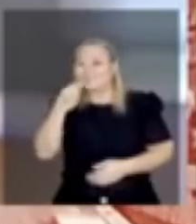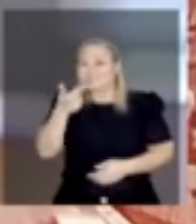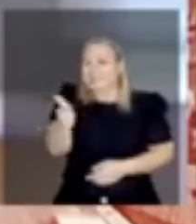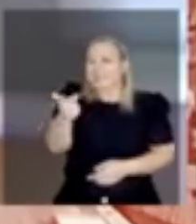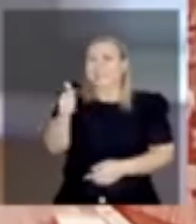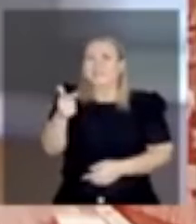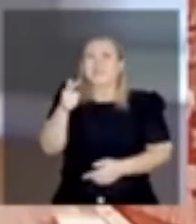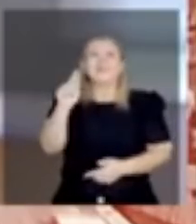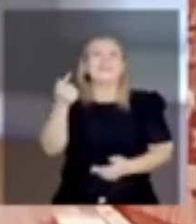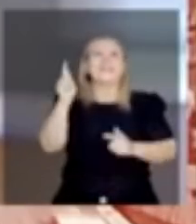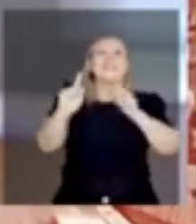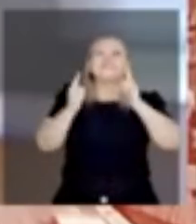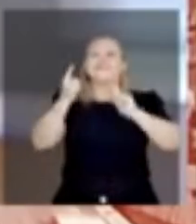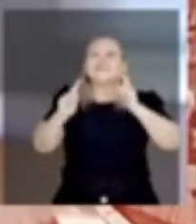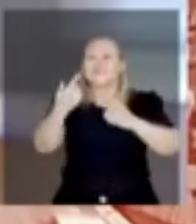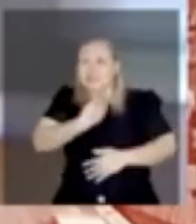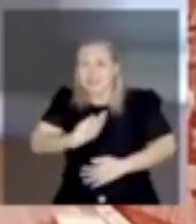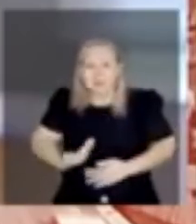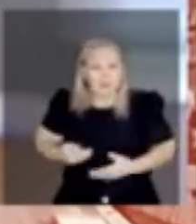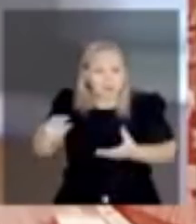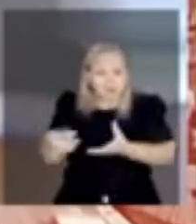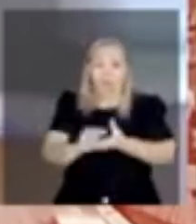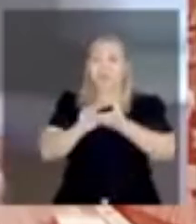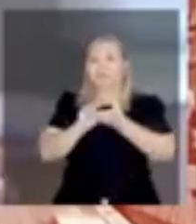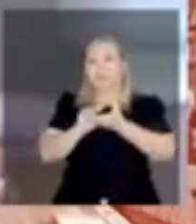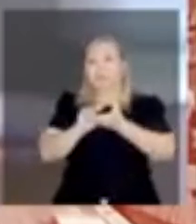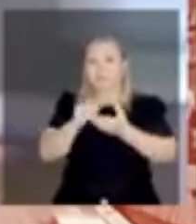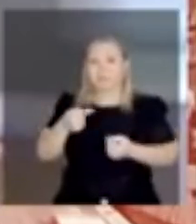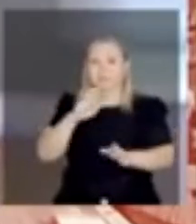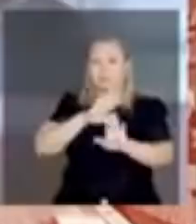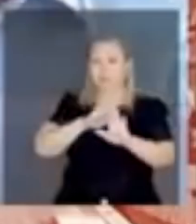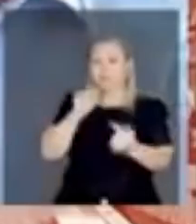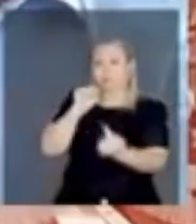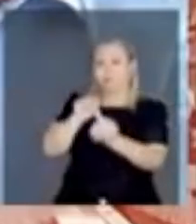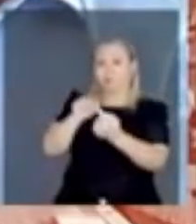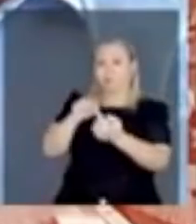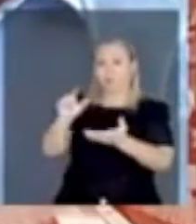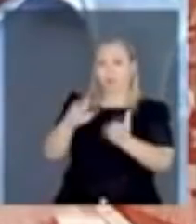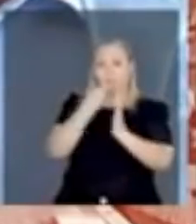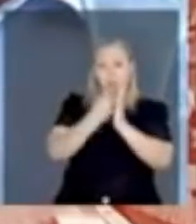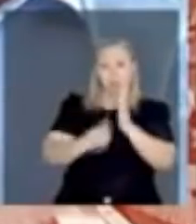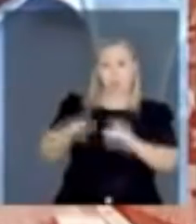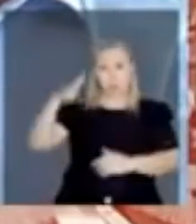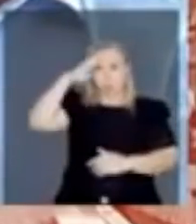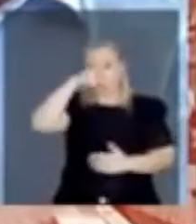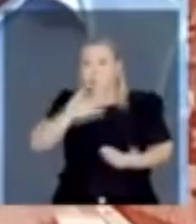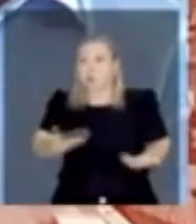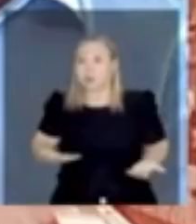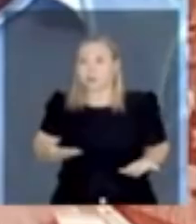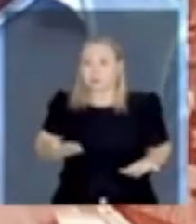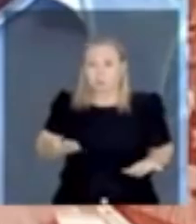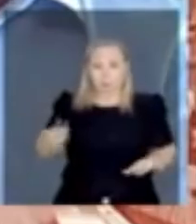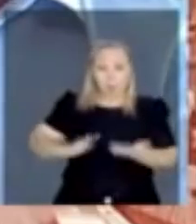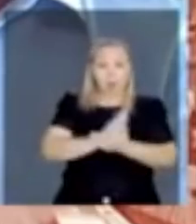que o bispo Edir Macedo desse um puxão de orelha nesse sujeito que falou, nesse